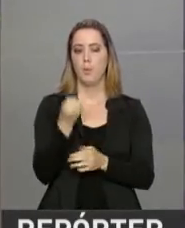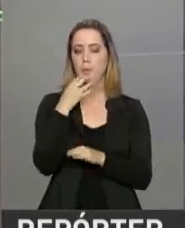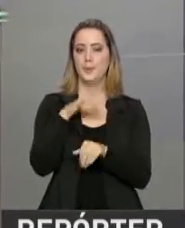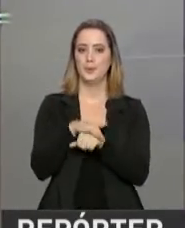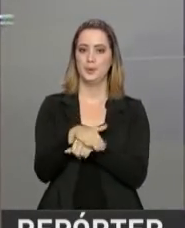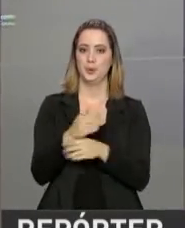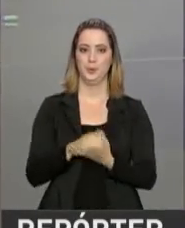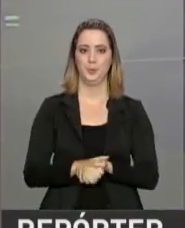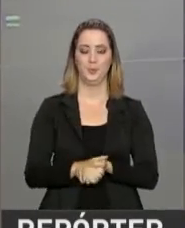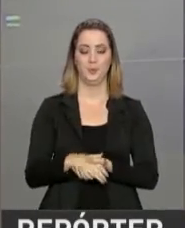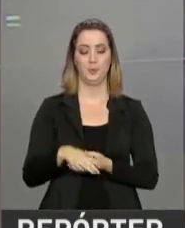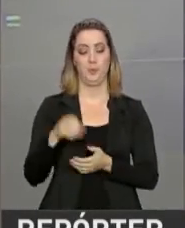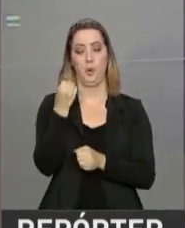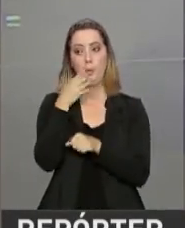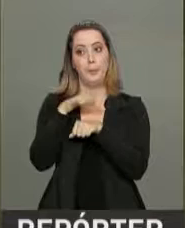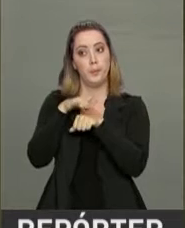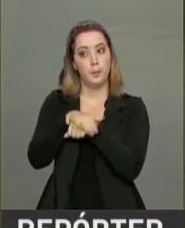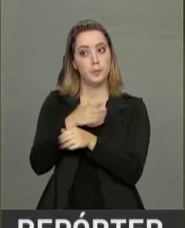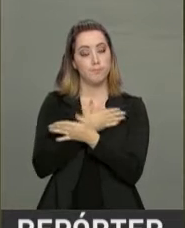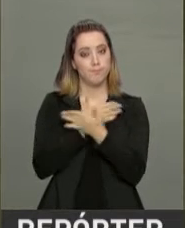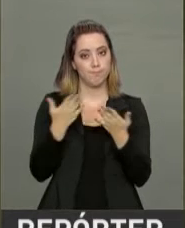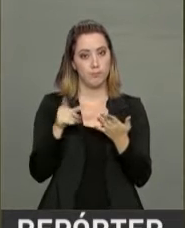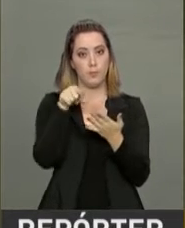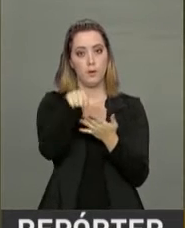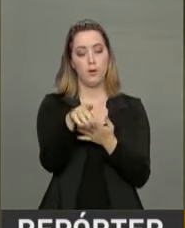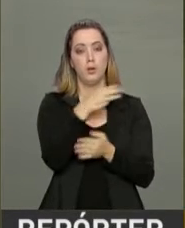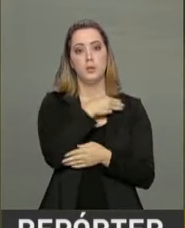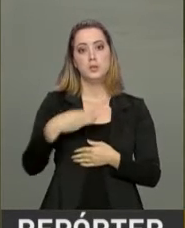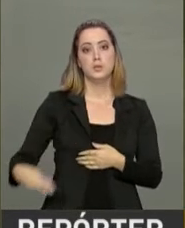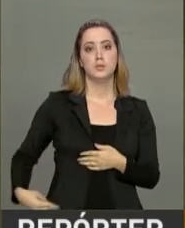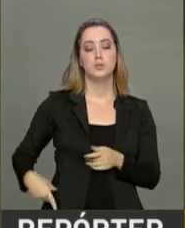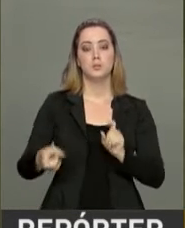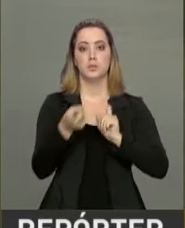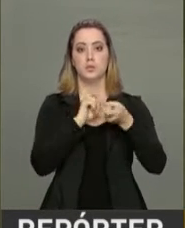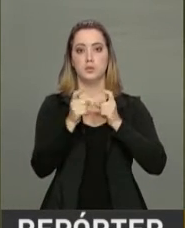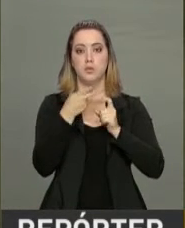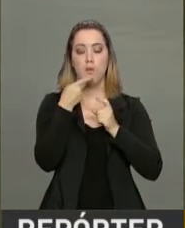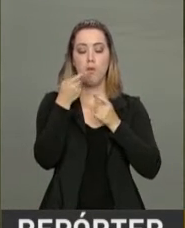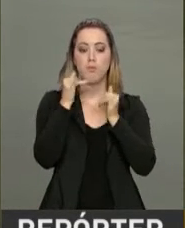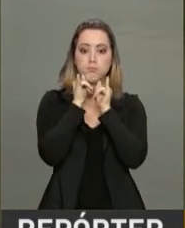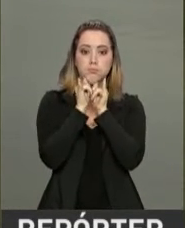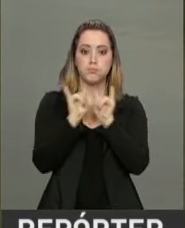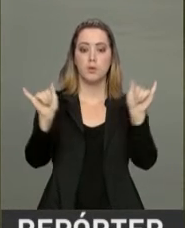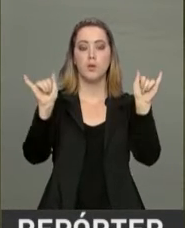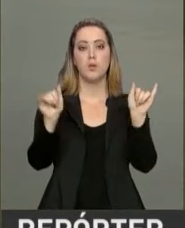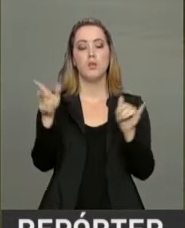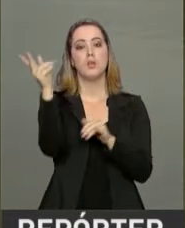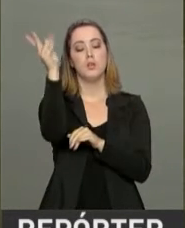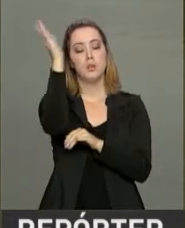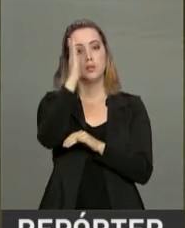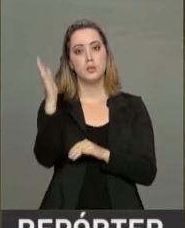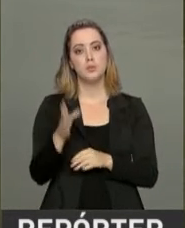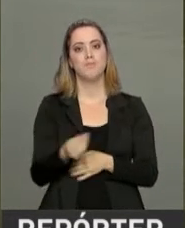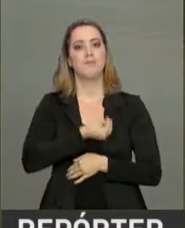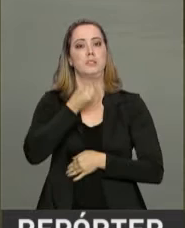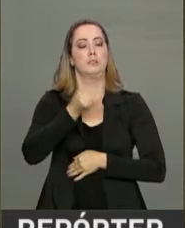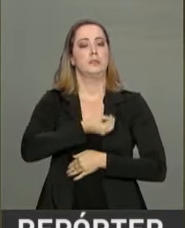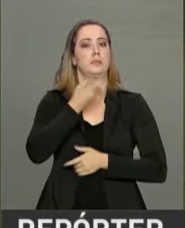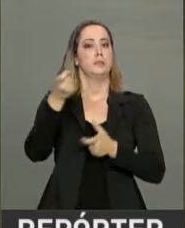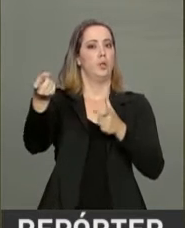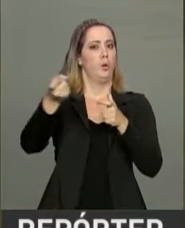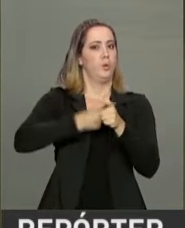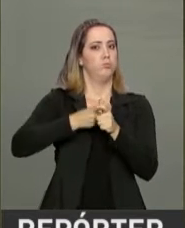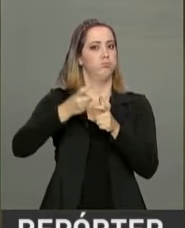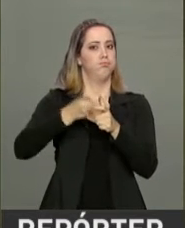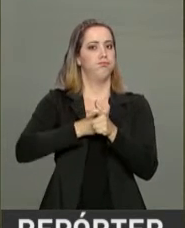noite. Boa noite, Jaime. O ministro da Fazenda, Henrique Meirelles, afirmou no pronunciamento que o Brasil vive a pior recessão da